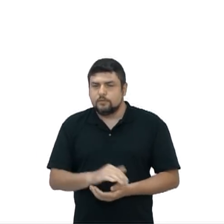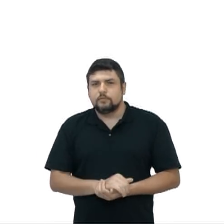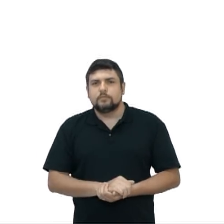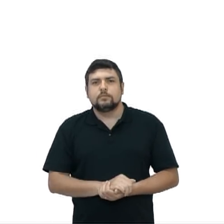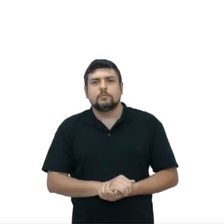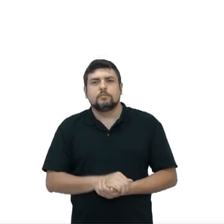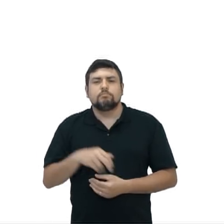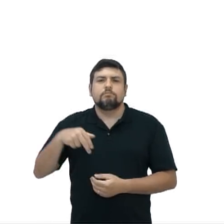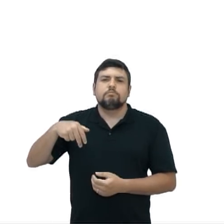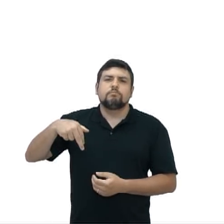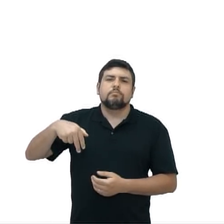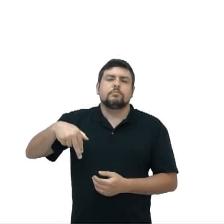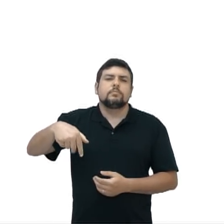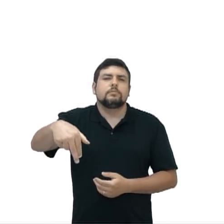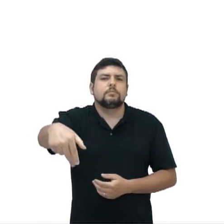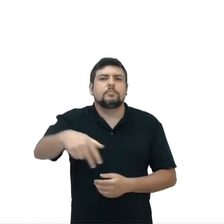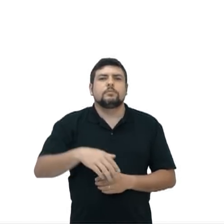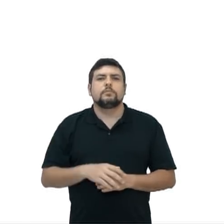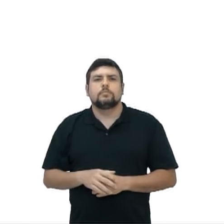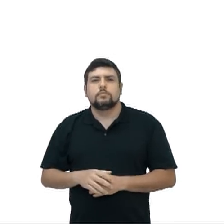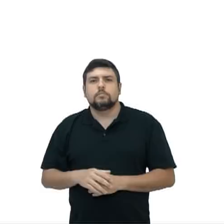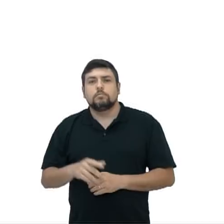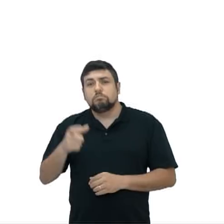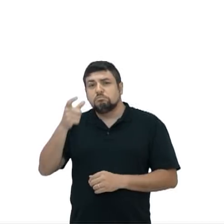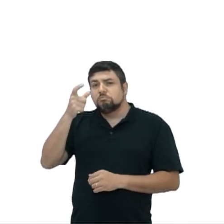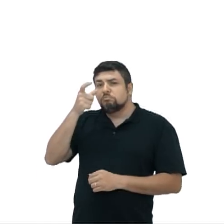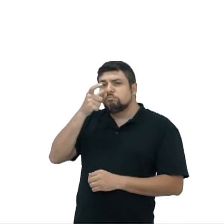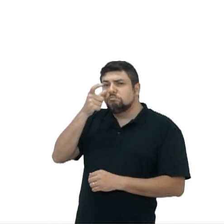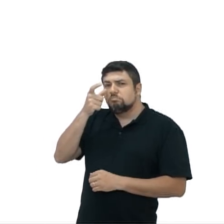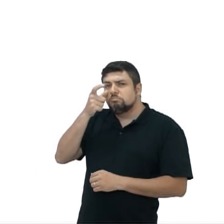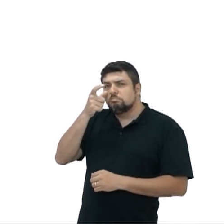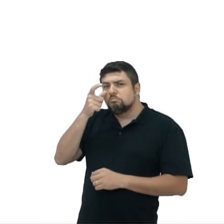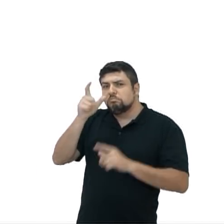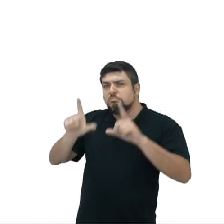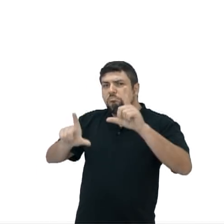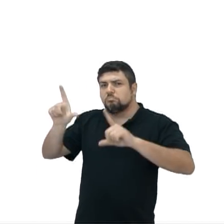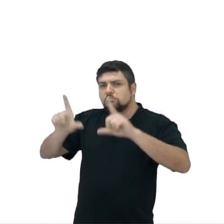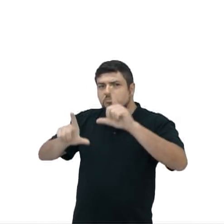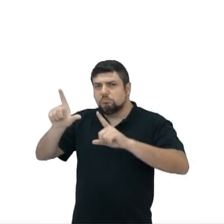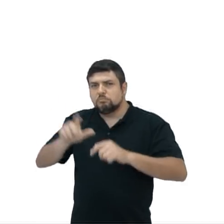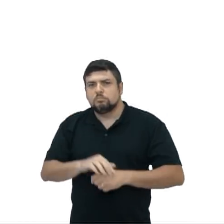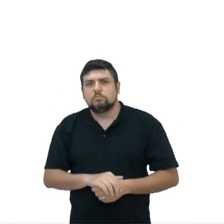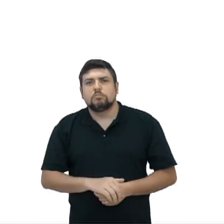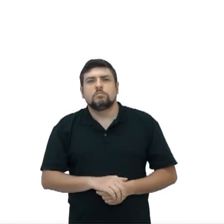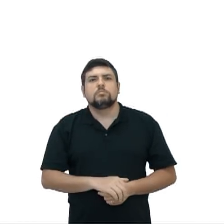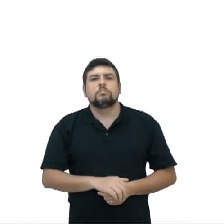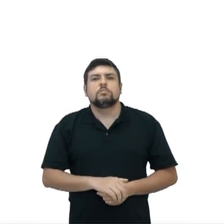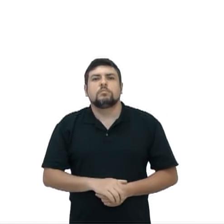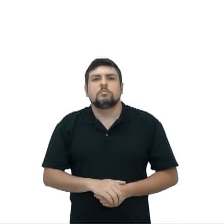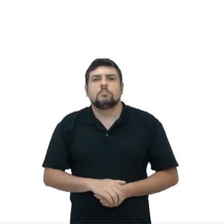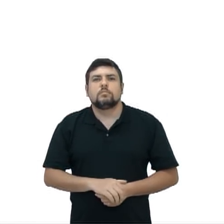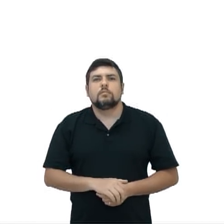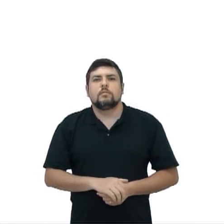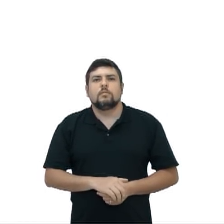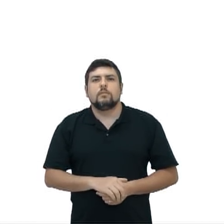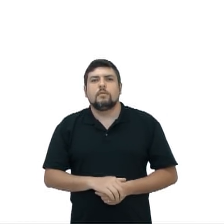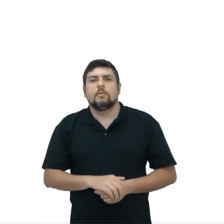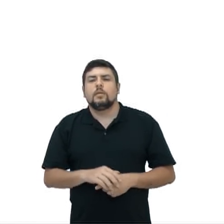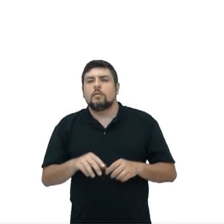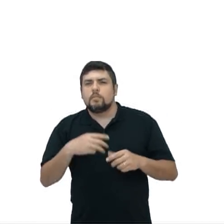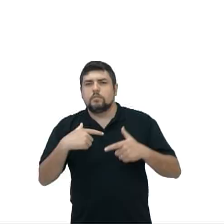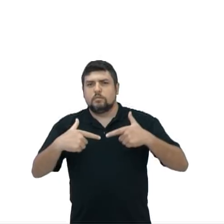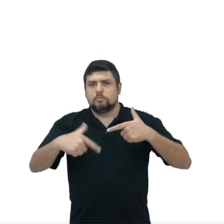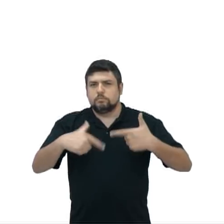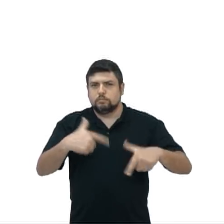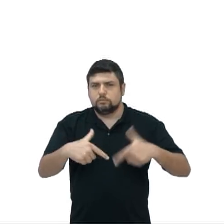walk, andando, watch, watch TV, tá assistindo TV, e work, trabalhando. Quero que você faça a mesma coisa.